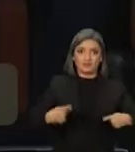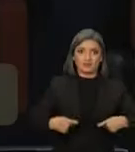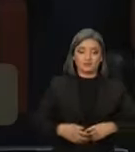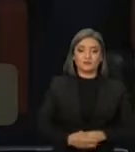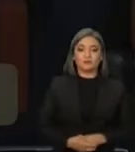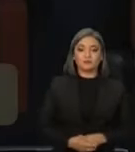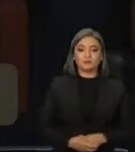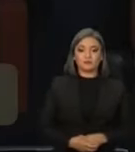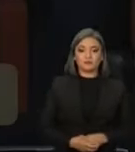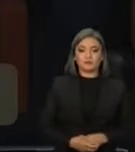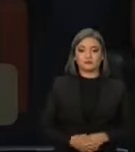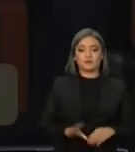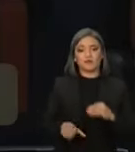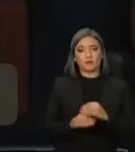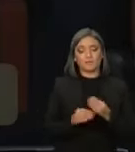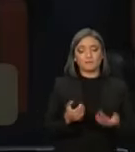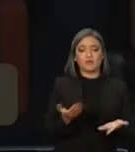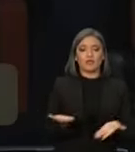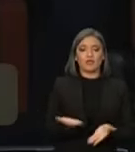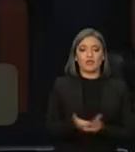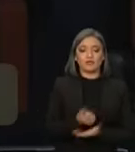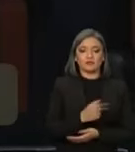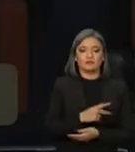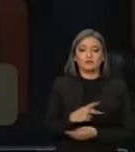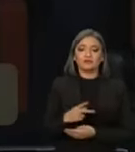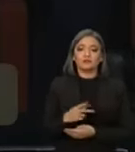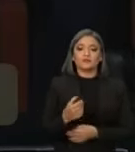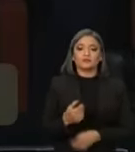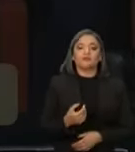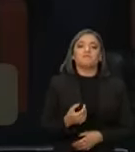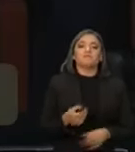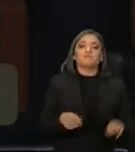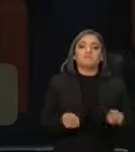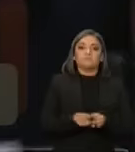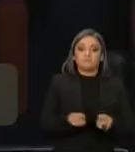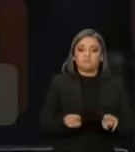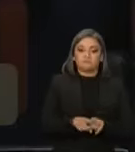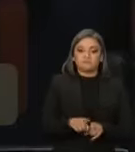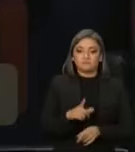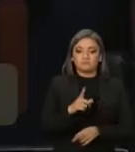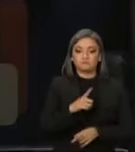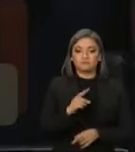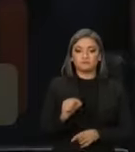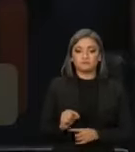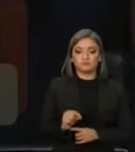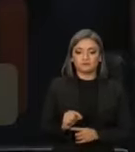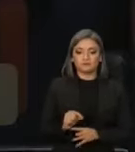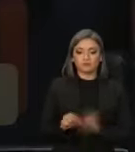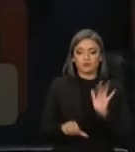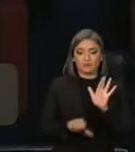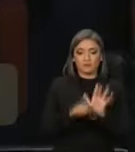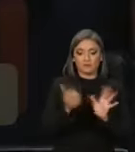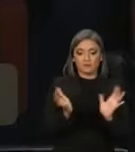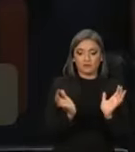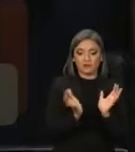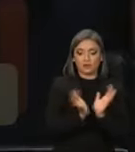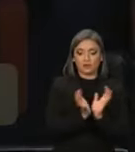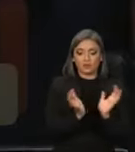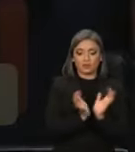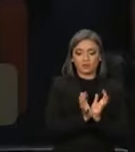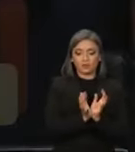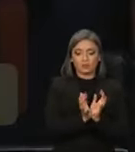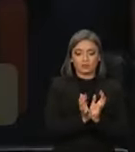Ementa da ação penal no mesmo sentido da primeira turma